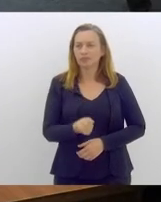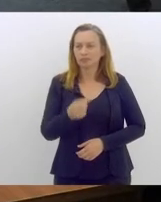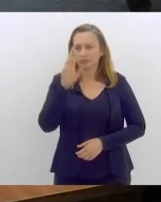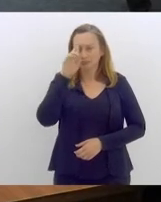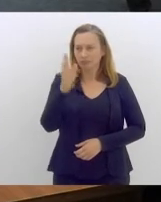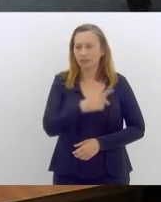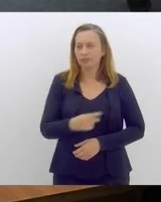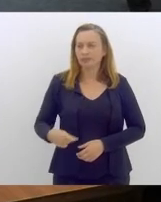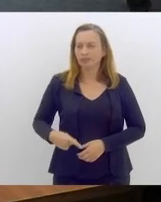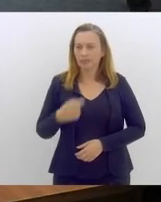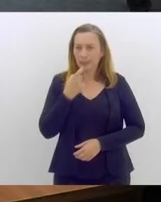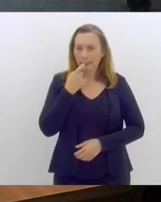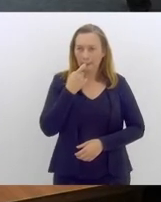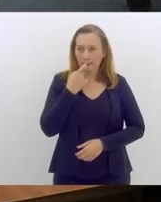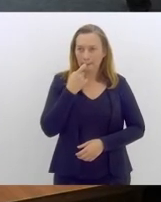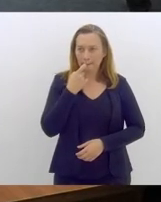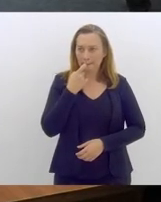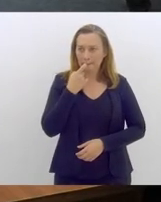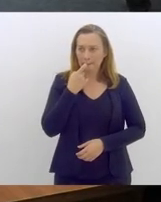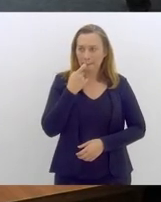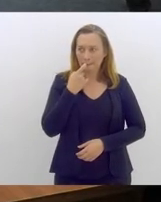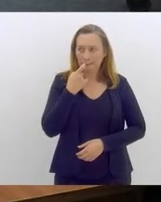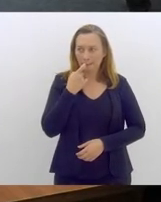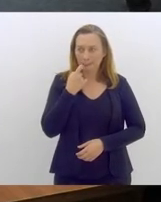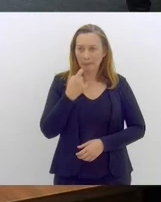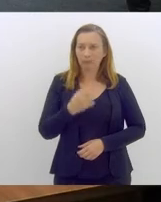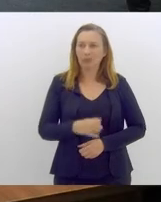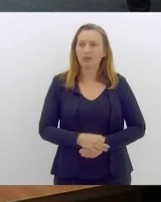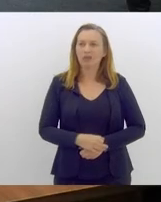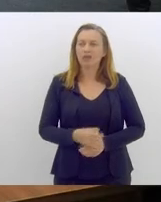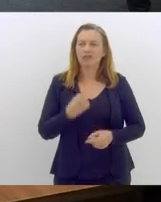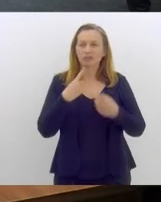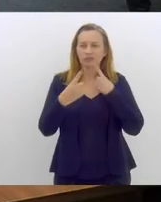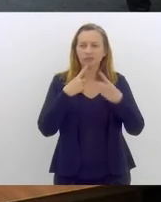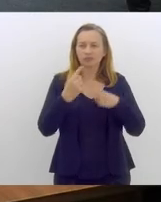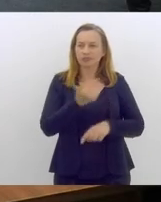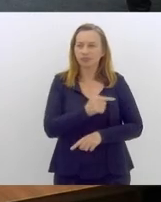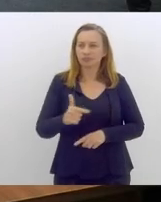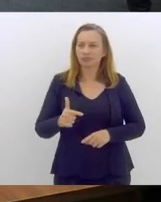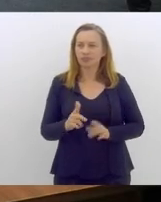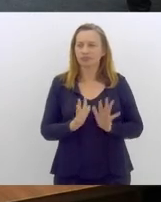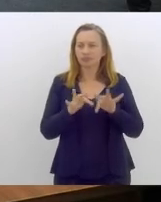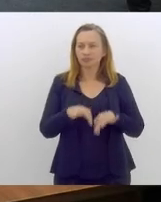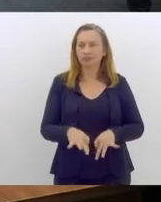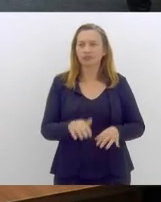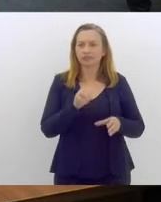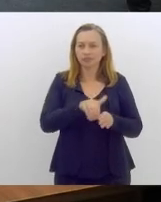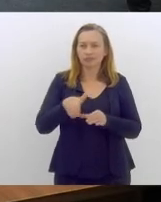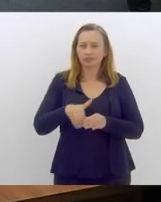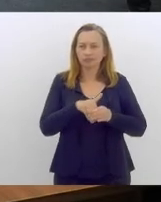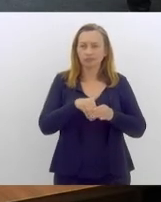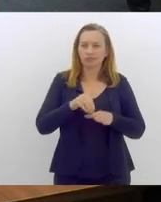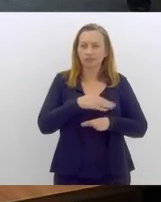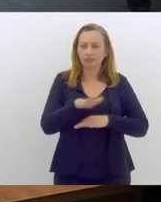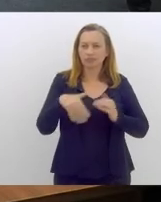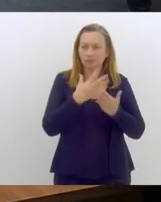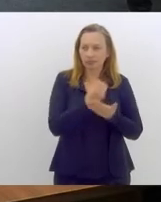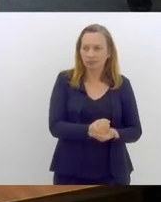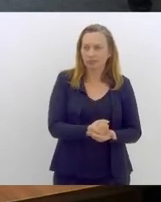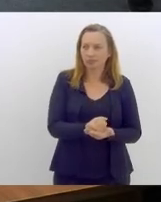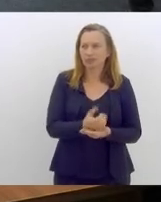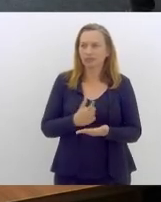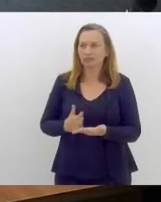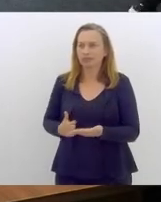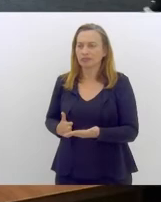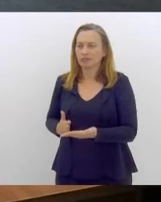presidente. Com o parecer emitido, em discussão, não havendo o que querer discutir, encerrada a discussão, em votação, os senhores que aprovam,